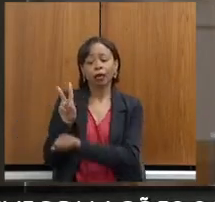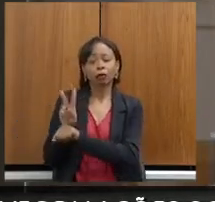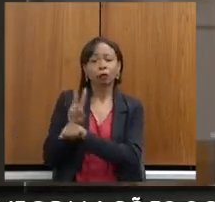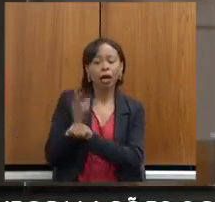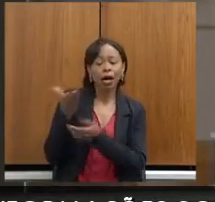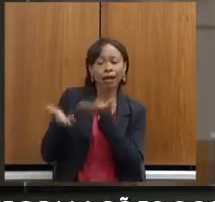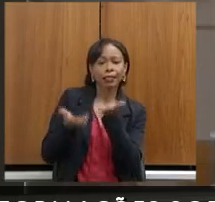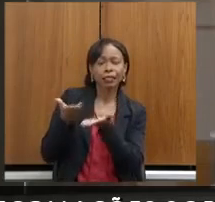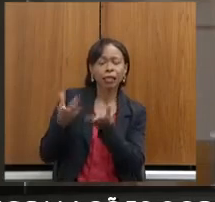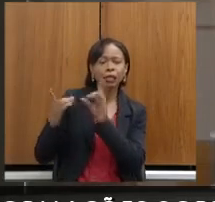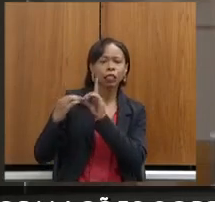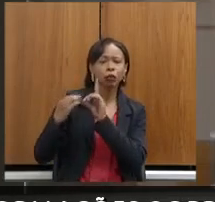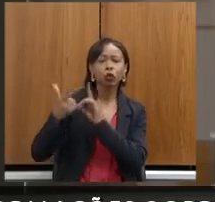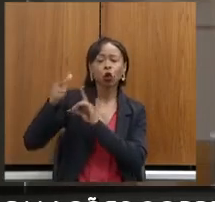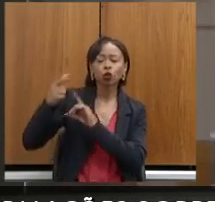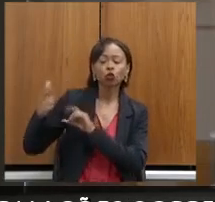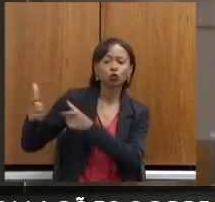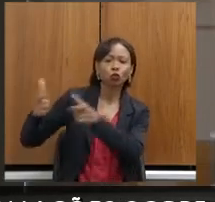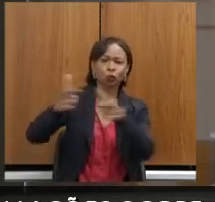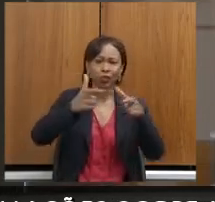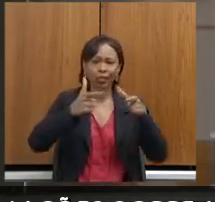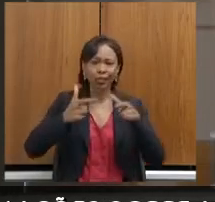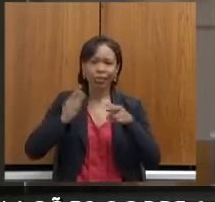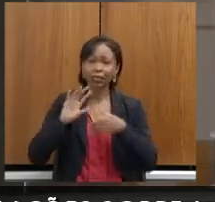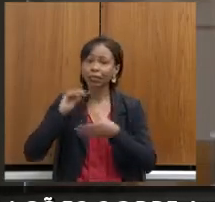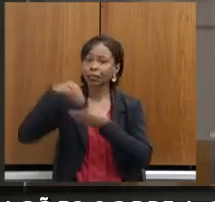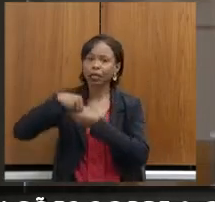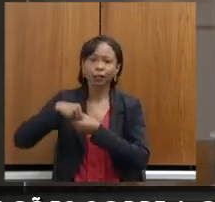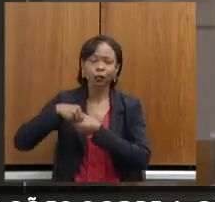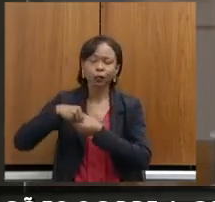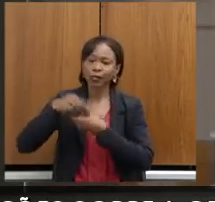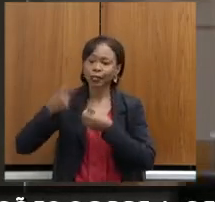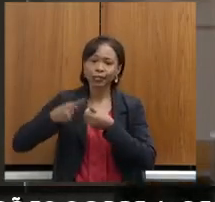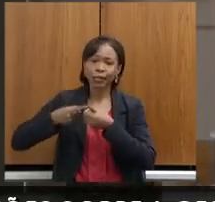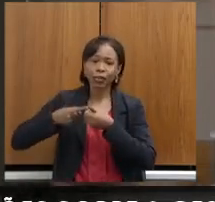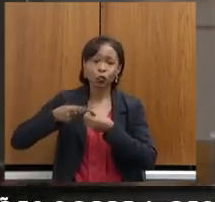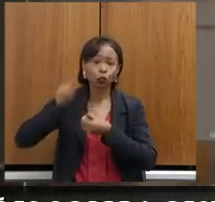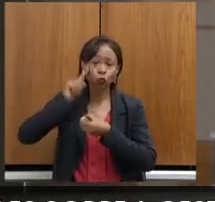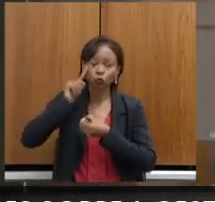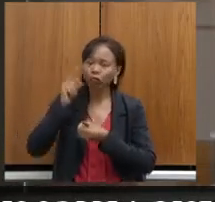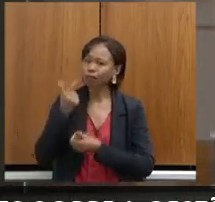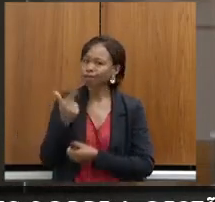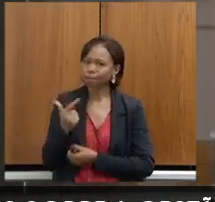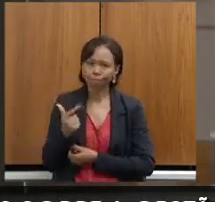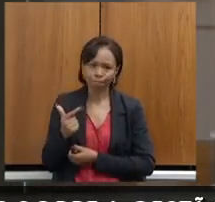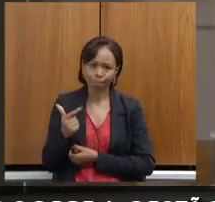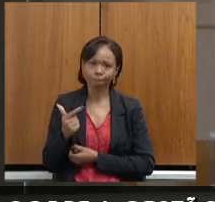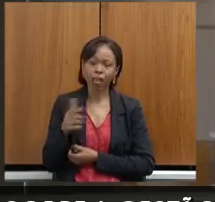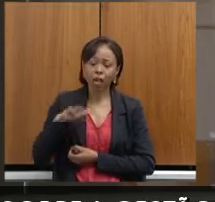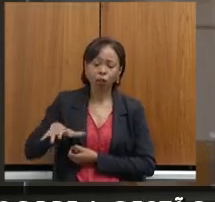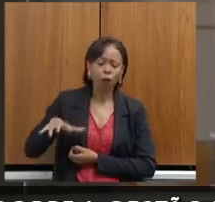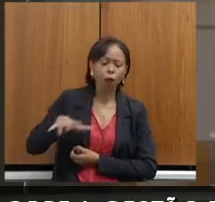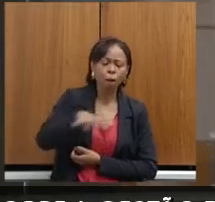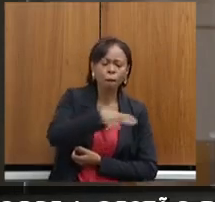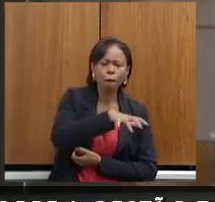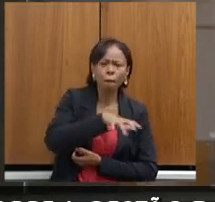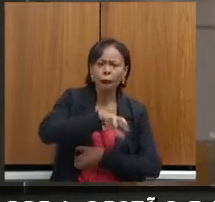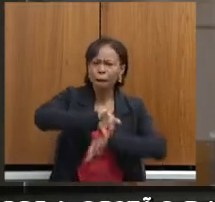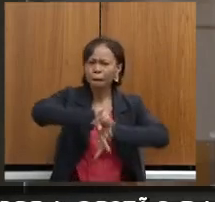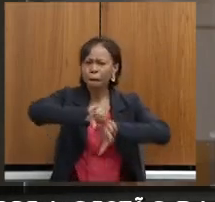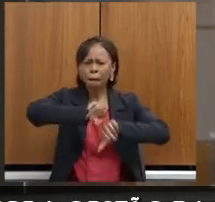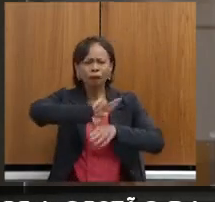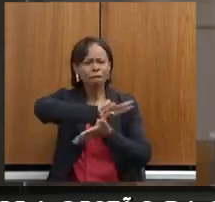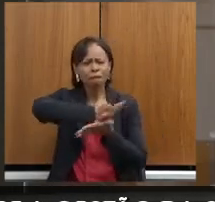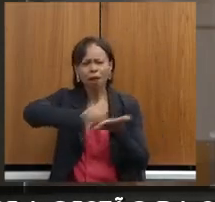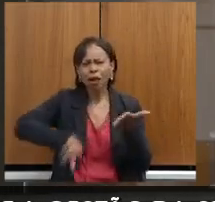outros lugares né e não está na cidade todos os dias é uma comarca com vários juízes vários